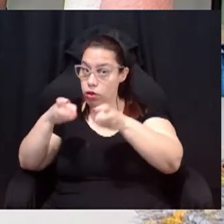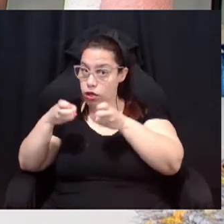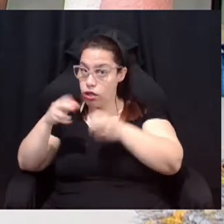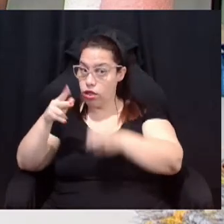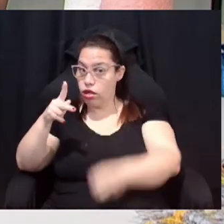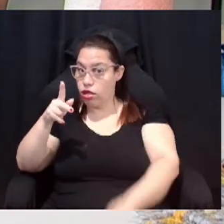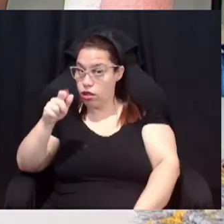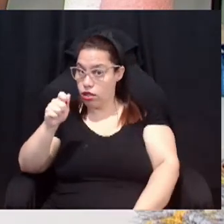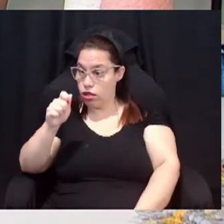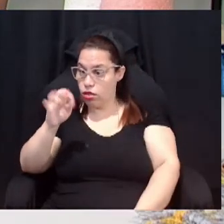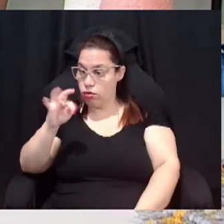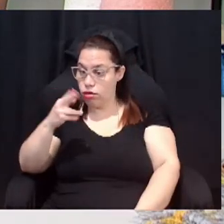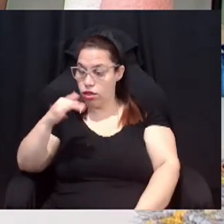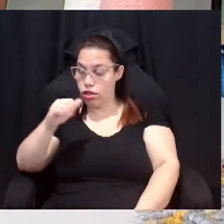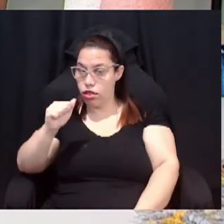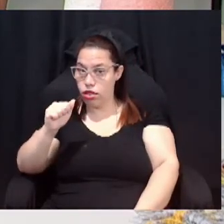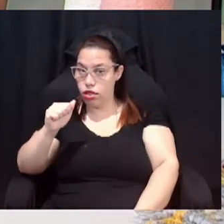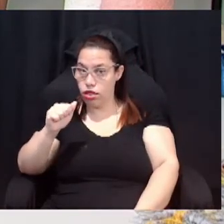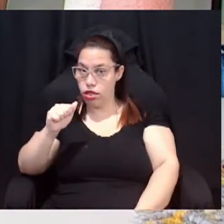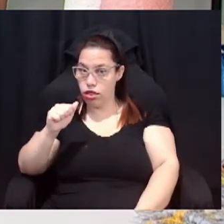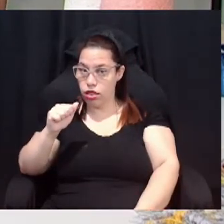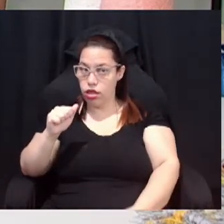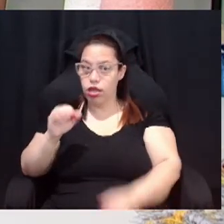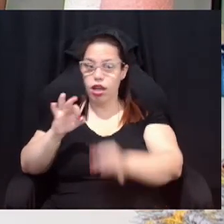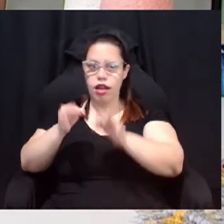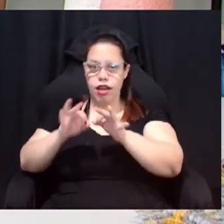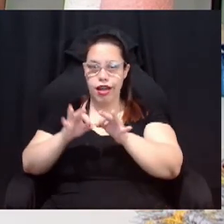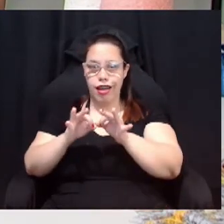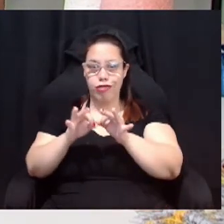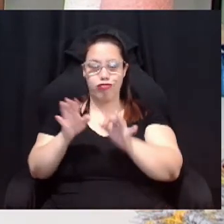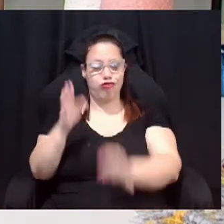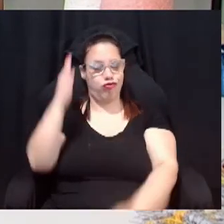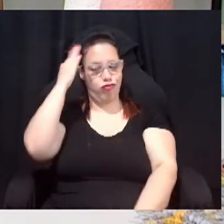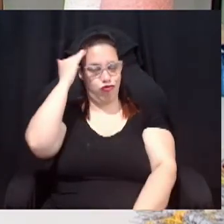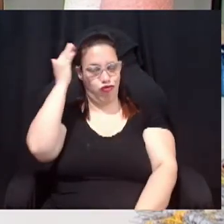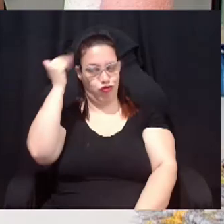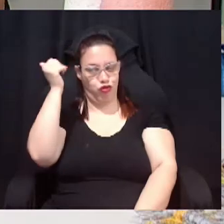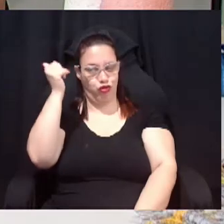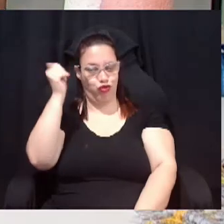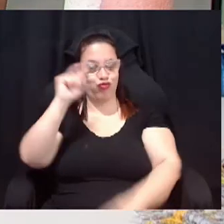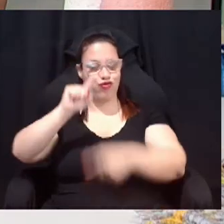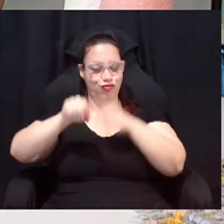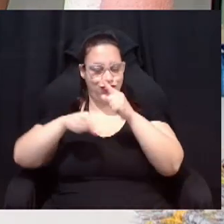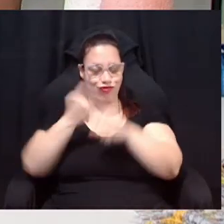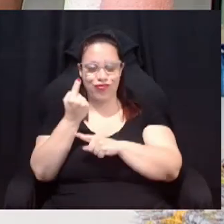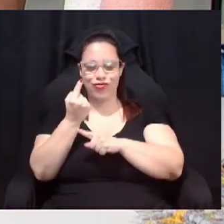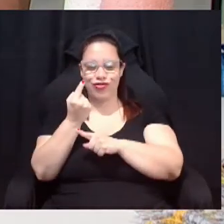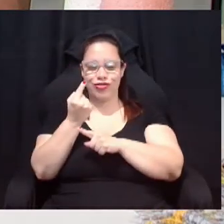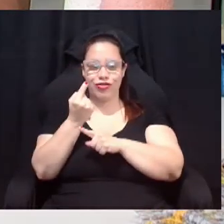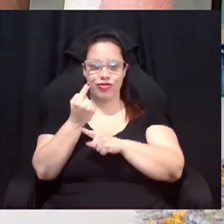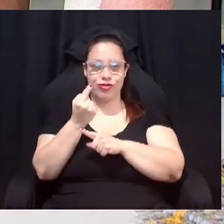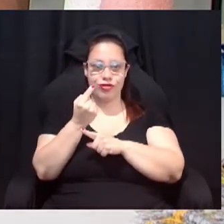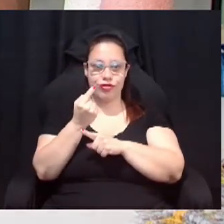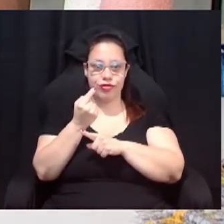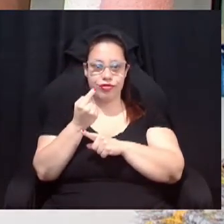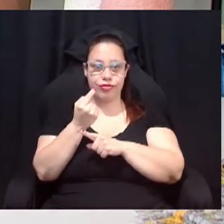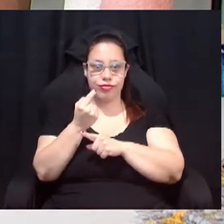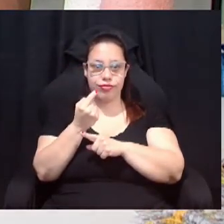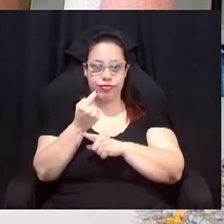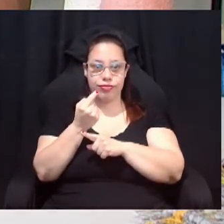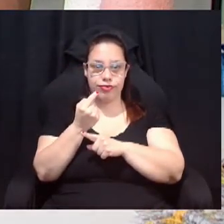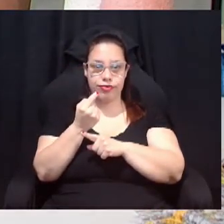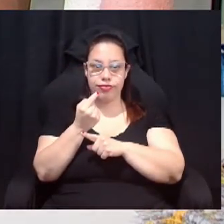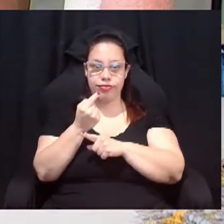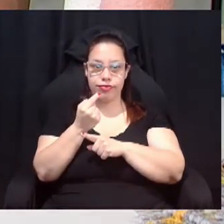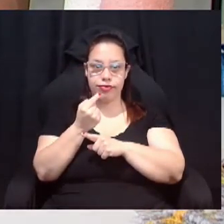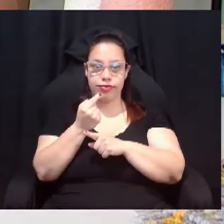fã das meninas das oficinas. Que sorte a delas super em você, viu, Patrícia? Obrigada. Eu que tenho